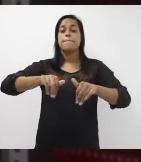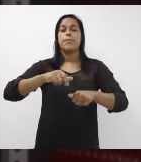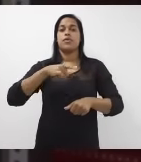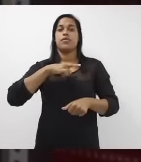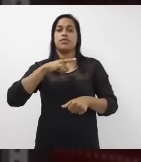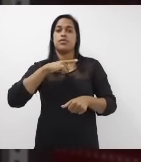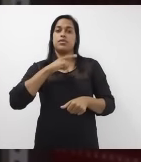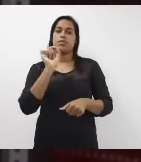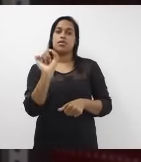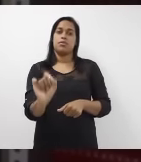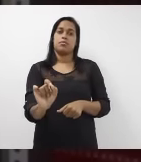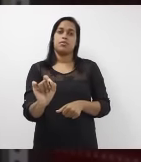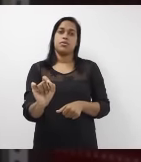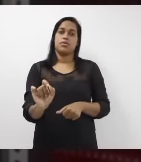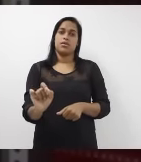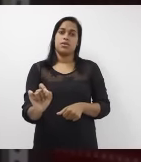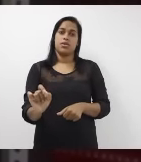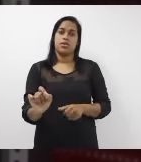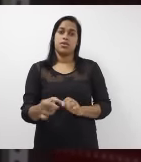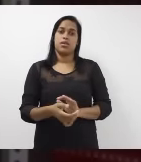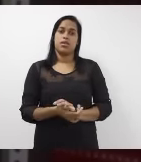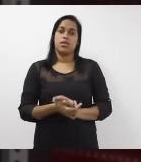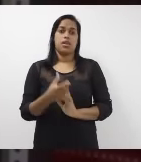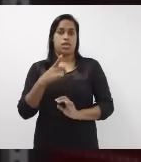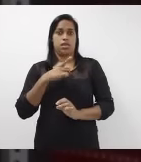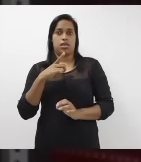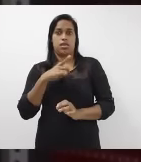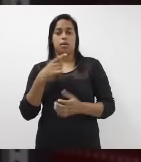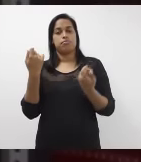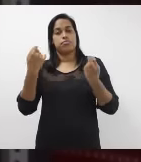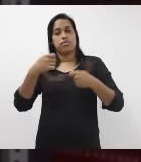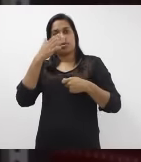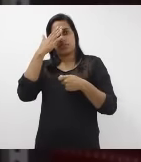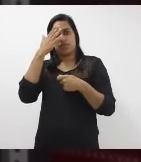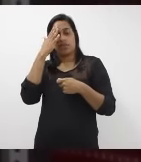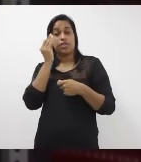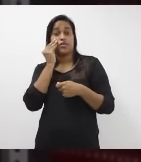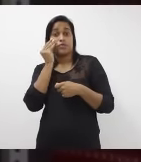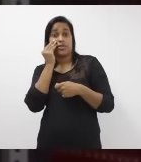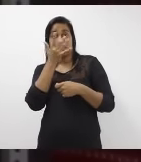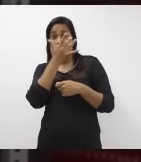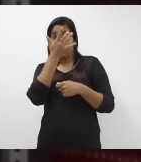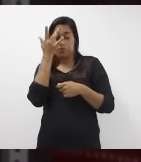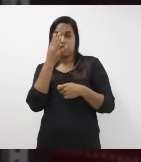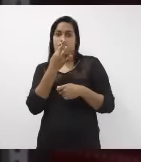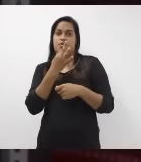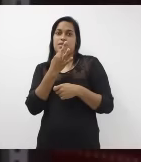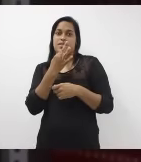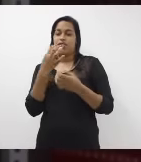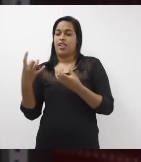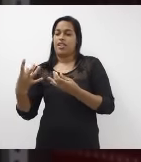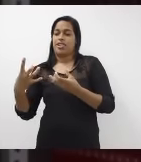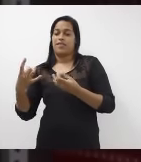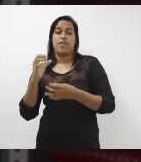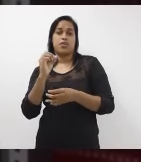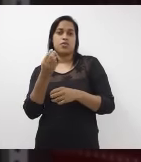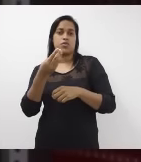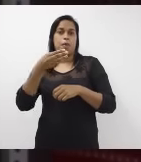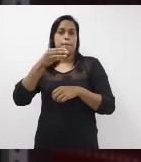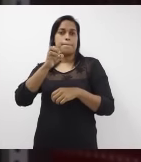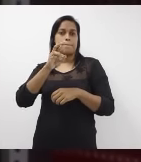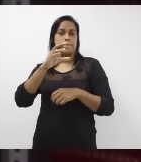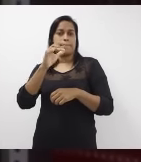a predileção. A predileção vai levar em consideração a experiência de pessoas conhecedoras de vendas ou do mercado, feita